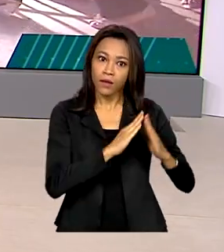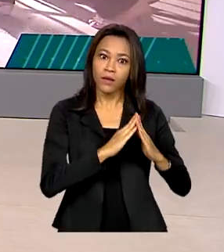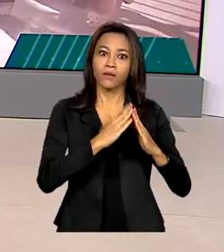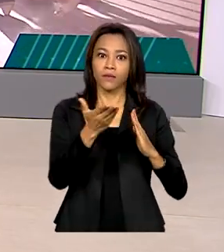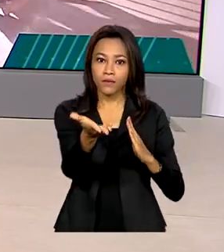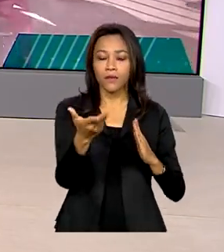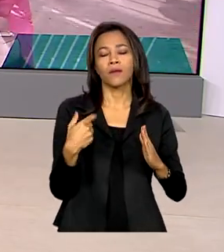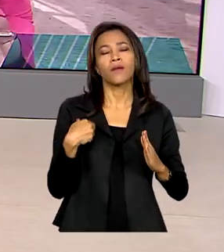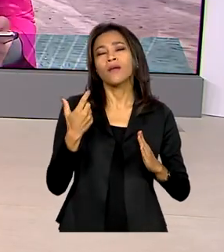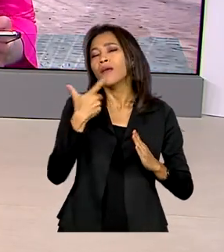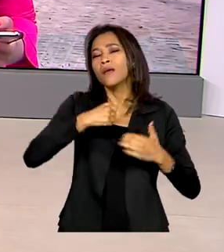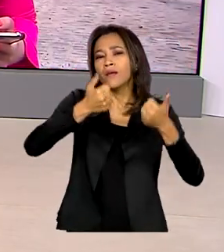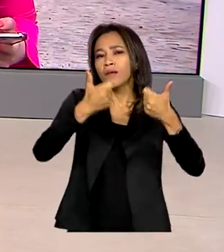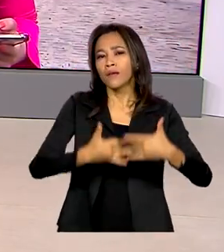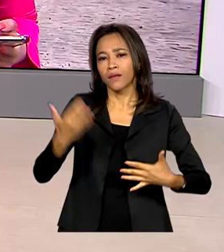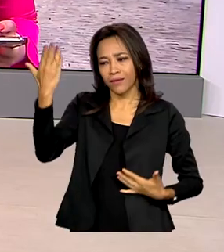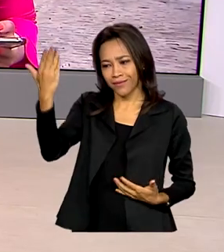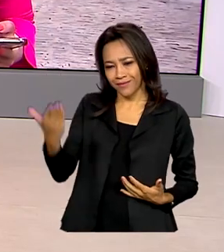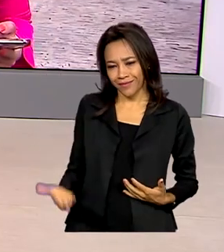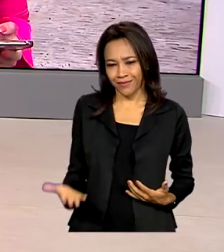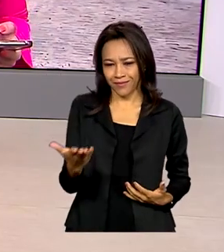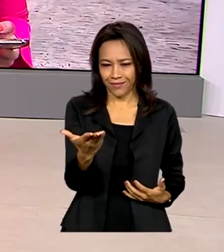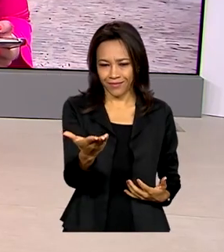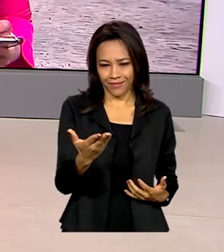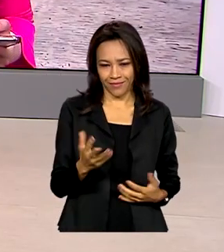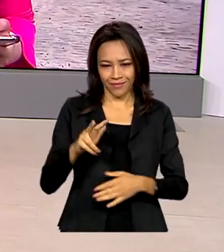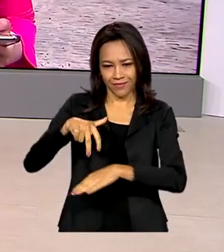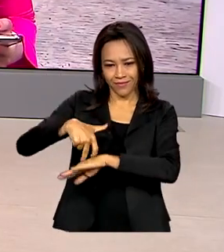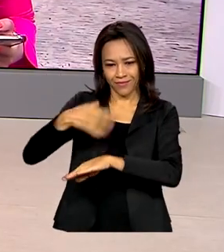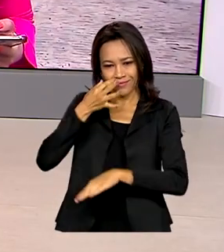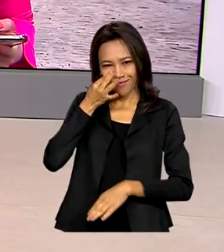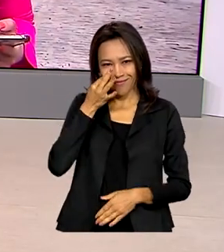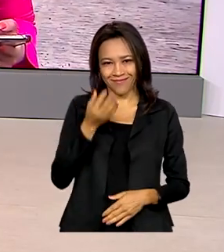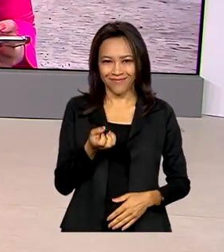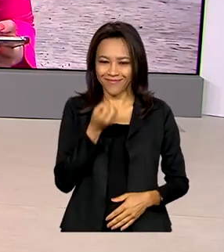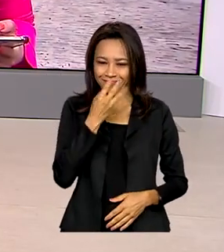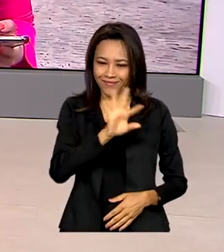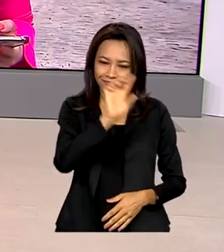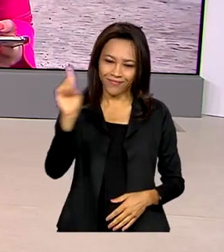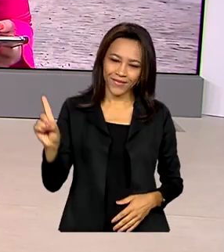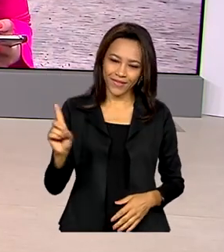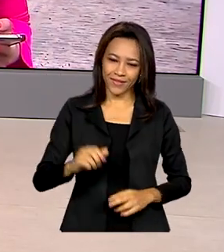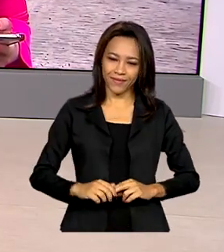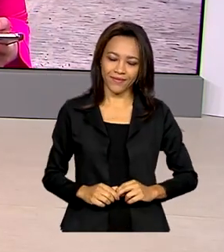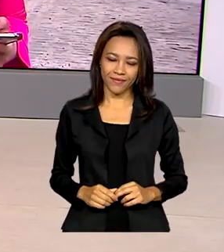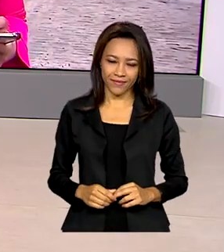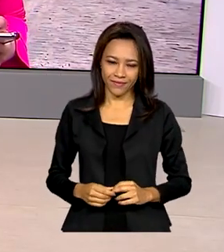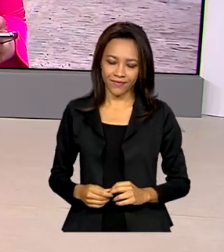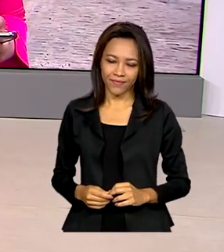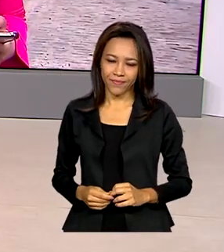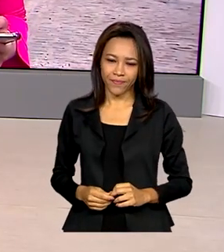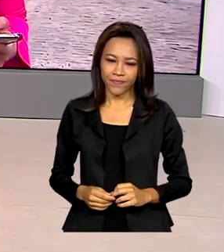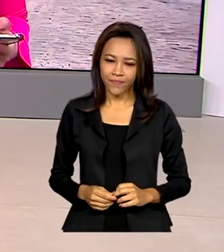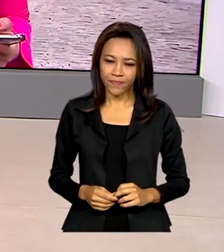os detalhes para a gente é a repórter Jéssica Gonçalves. Bom dia, Jéssica.